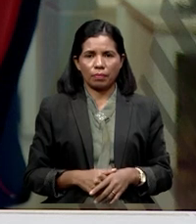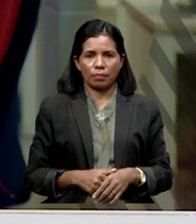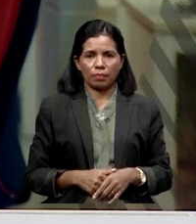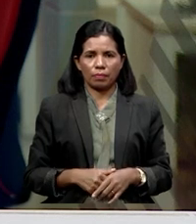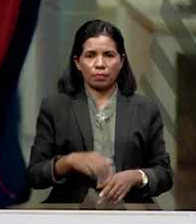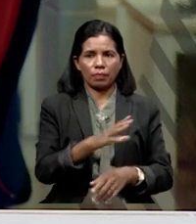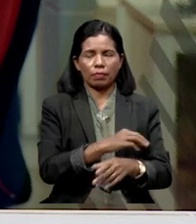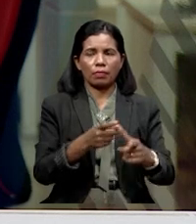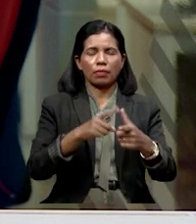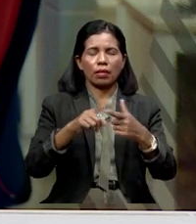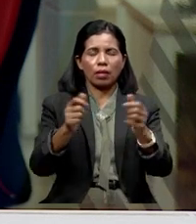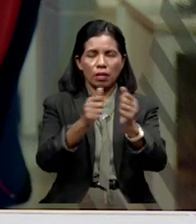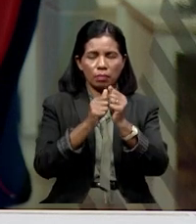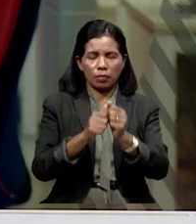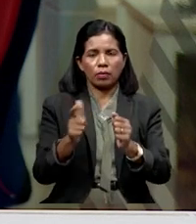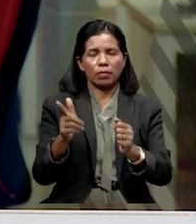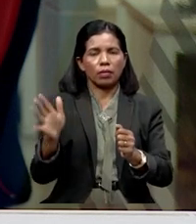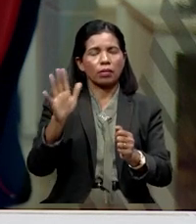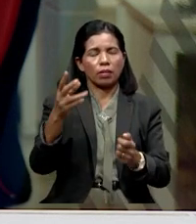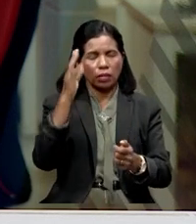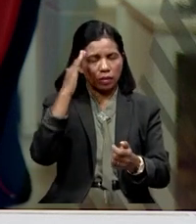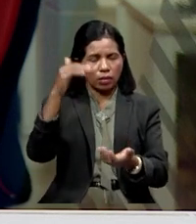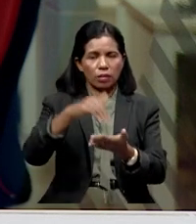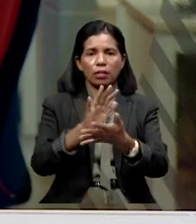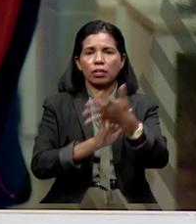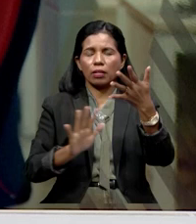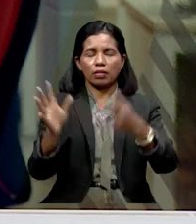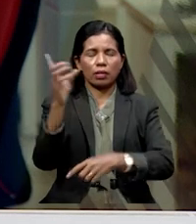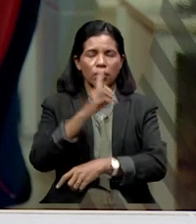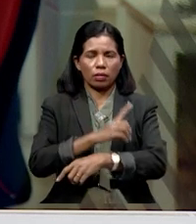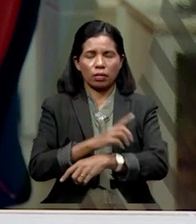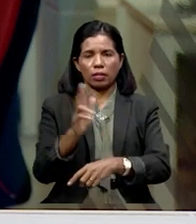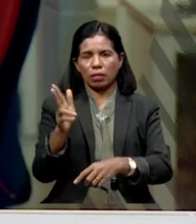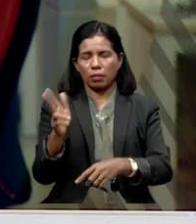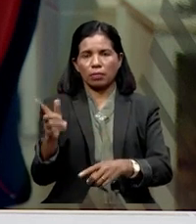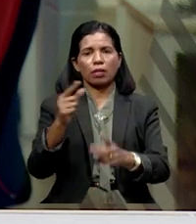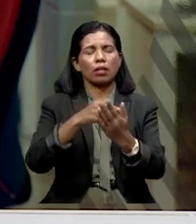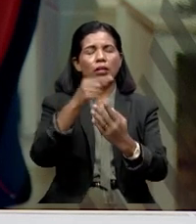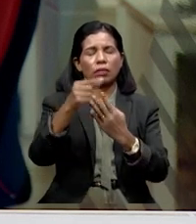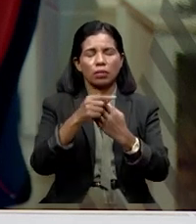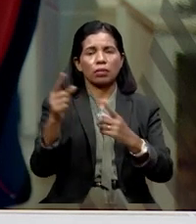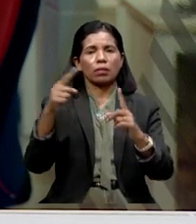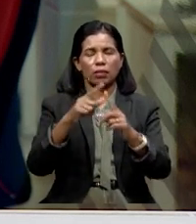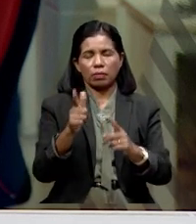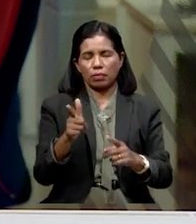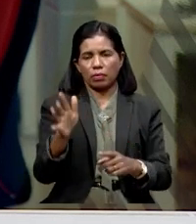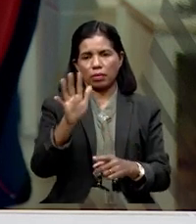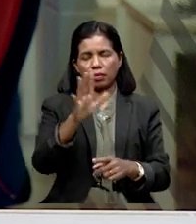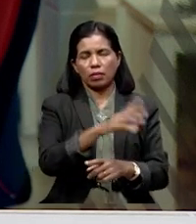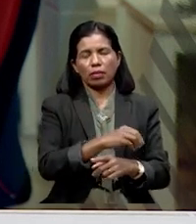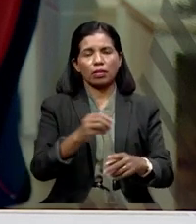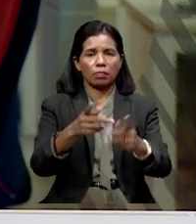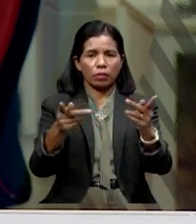Comitê 25 Ramuto com a comunidade, a reflexão, a celebração, a consulta popular, Badala, Ronul Recen Lima, e a Suco Triloca,